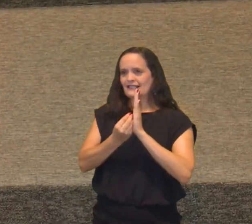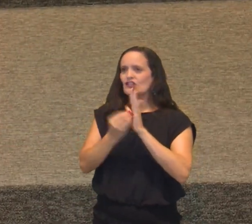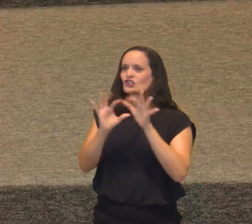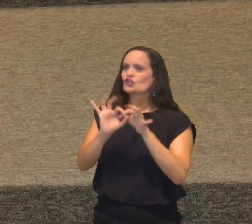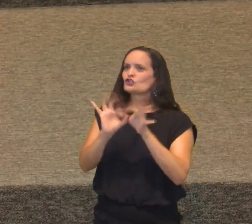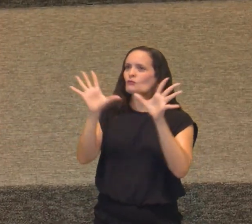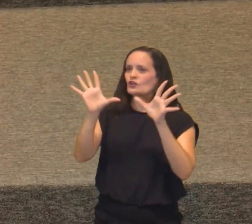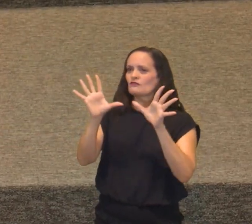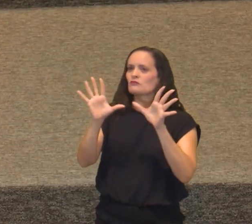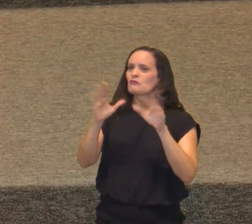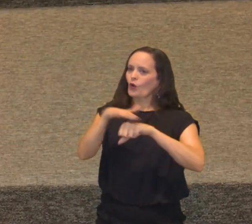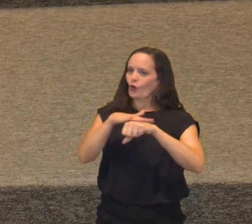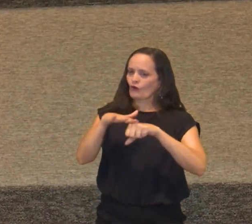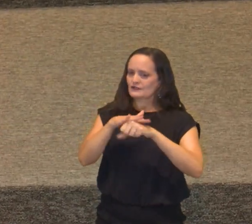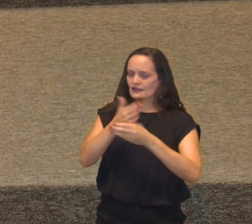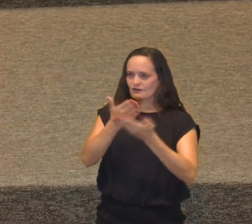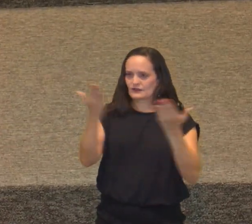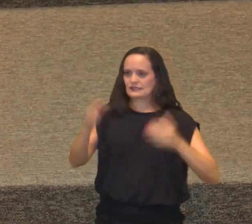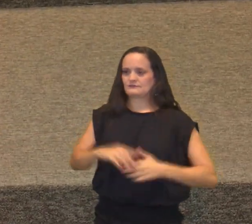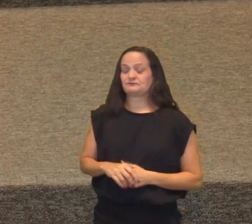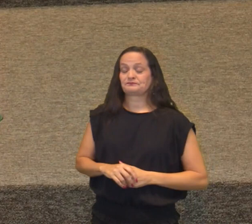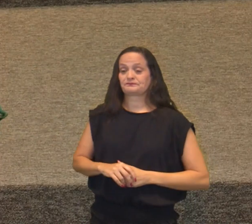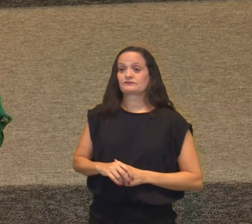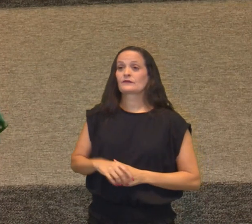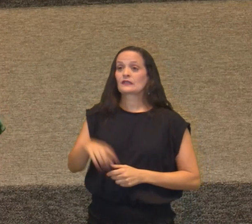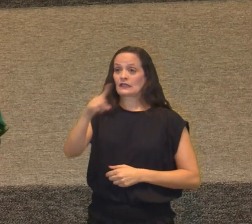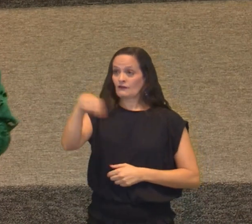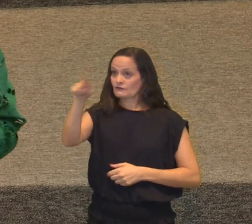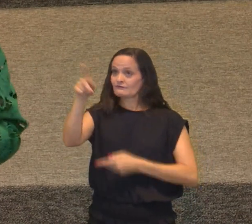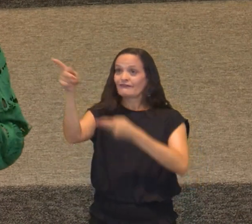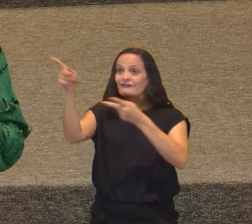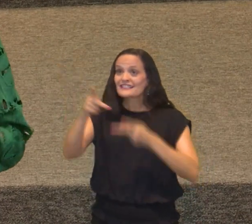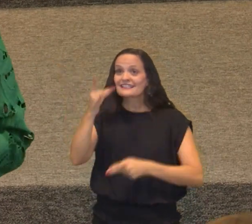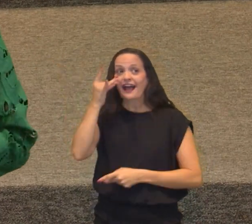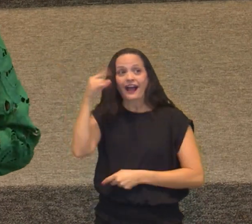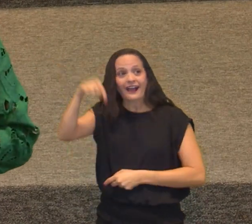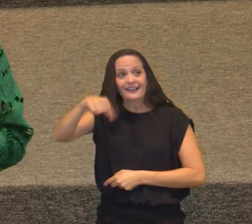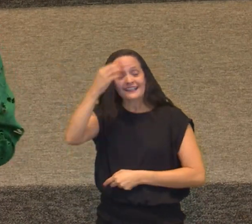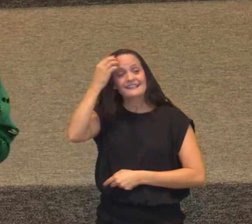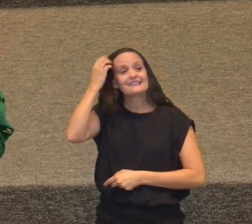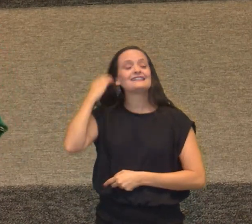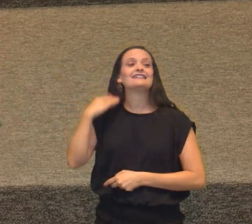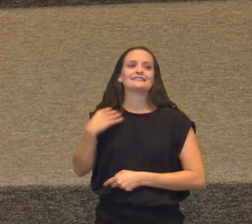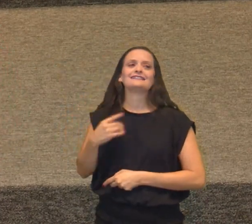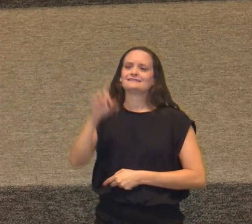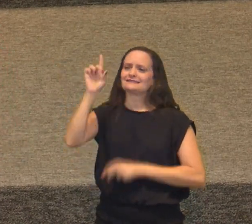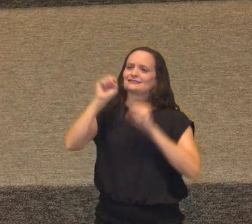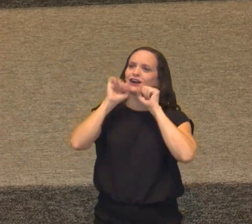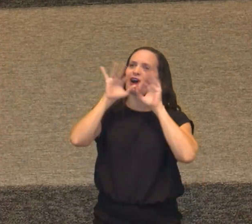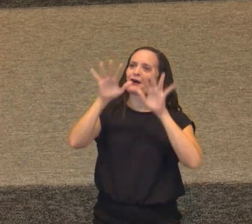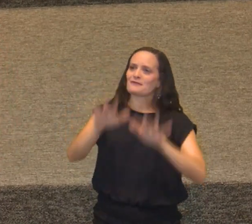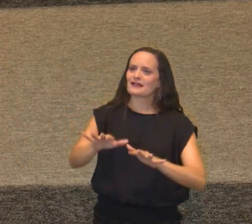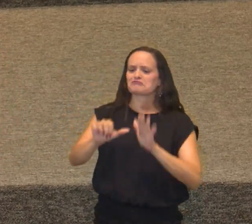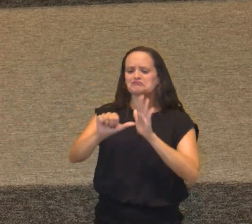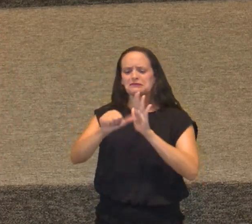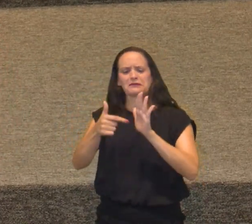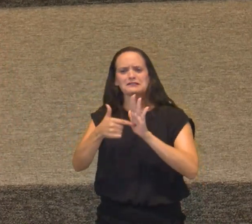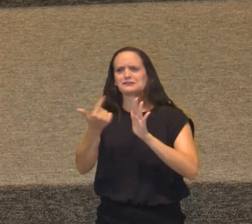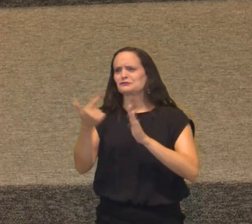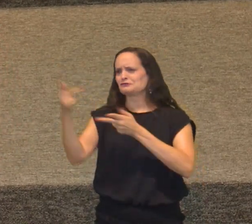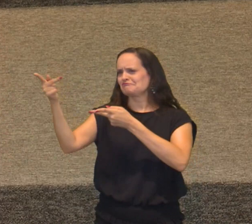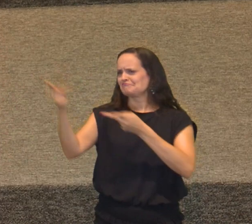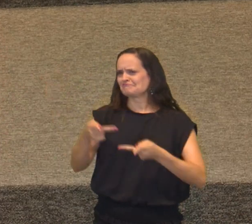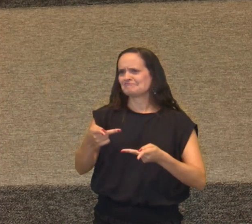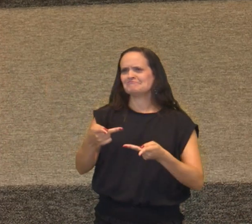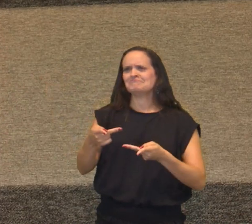disposição. A você que nos visita e que nos agracia com a sua presença neste templo, pela primeira vez,